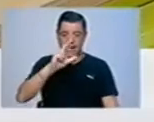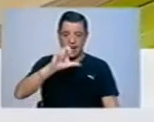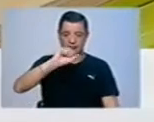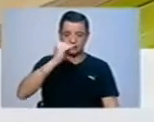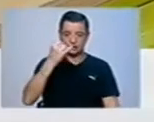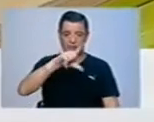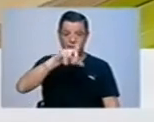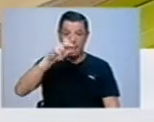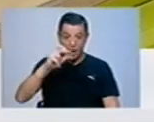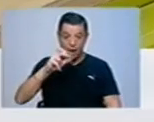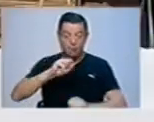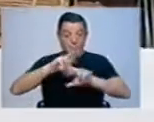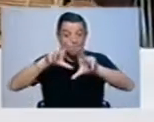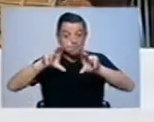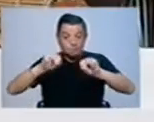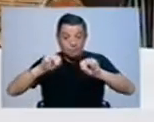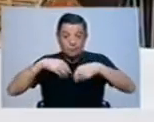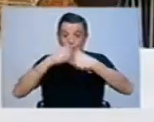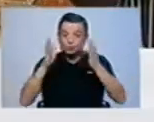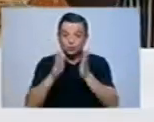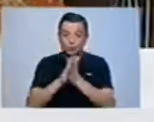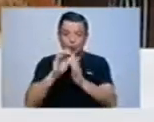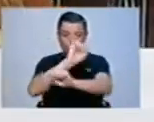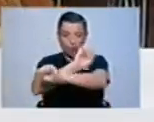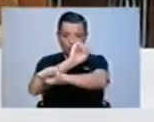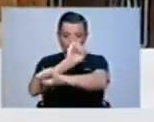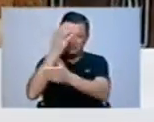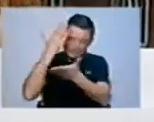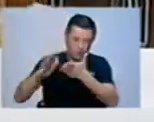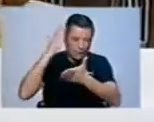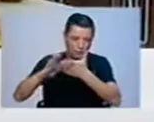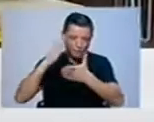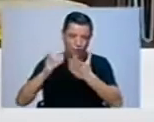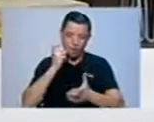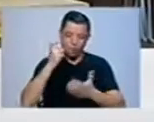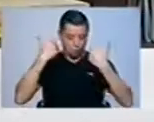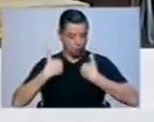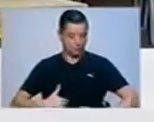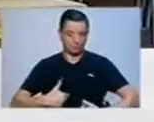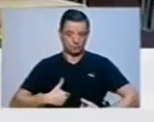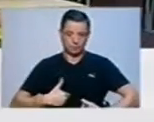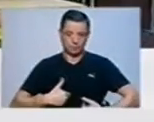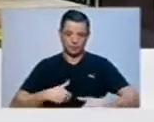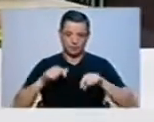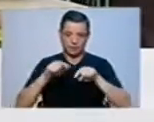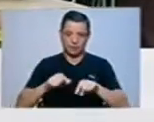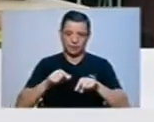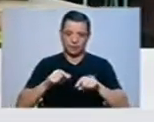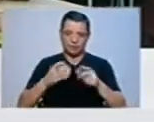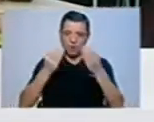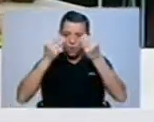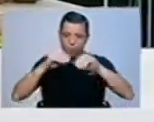altamente purificante, ela limpa tudo quanto é toxina. A argila é mesmo própria para isto. Ela é adstringente. E a clara do